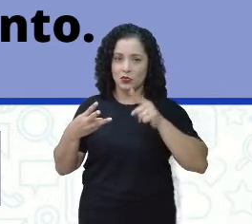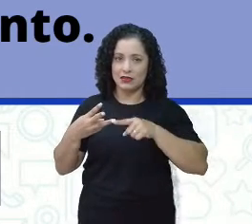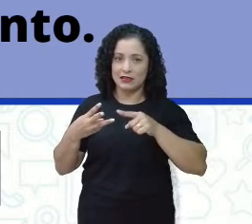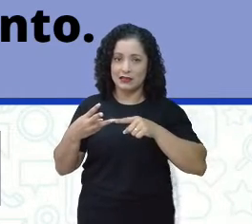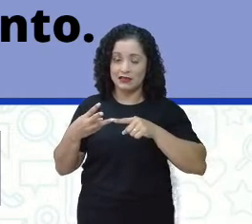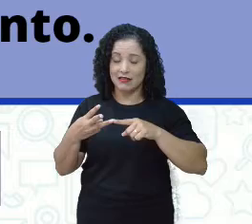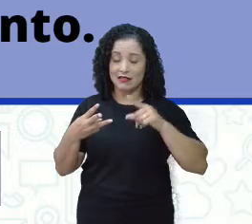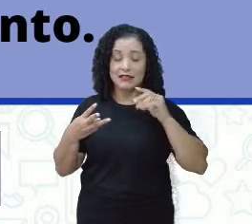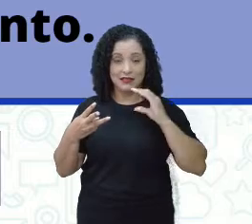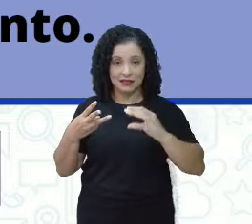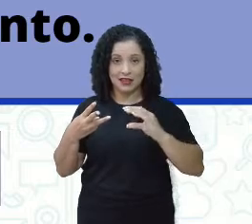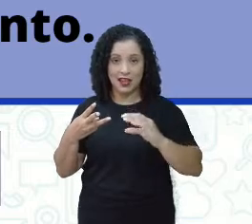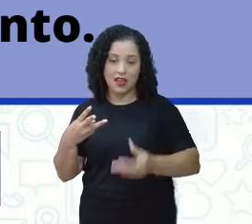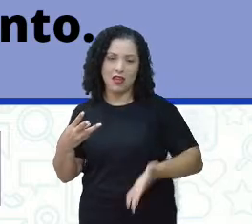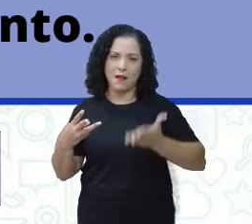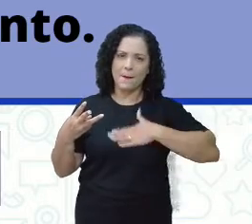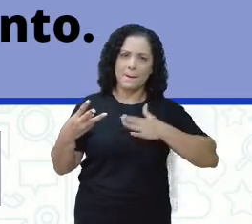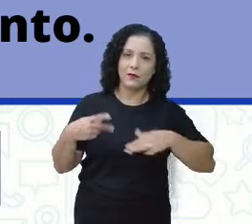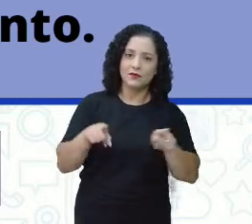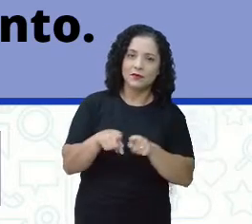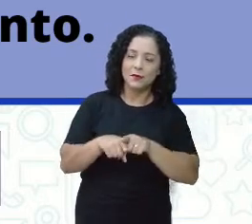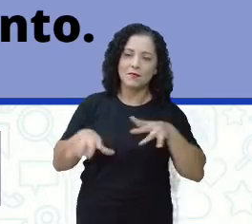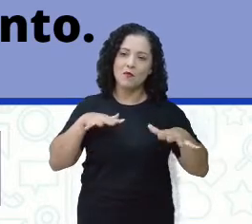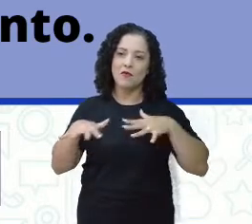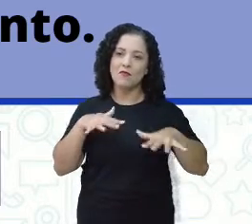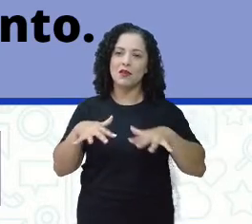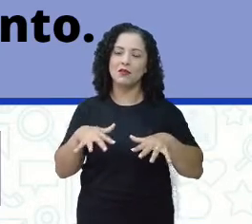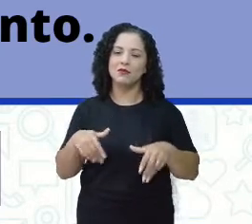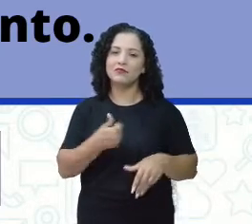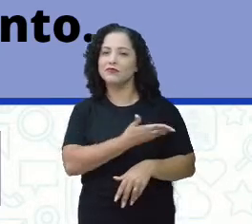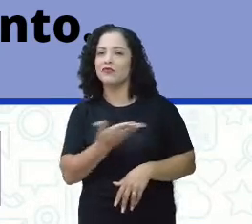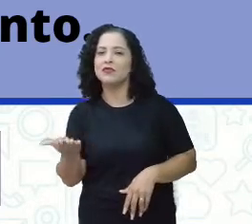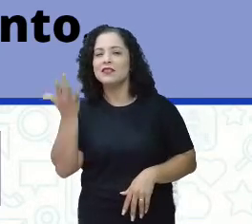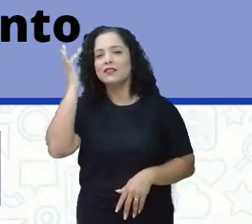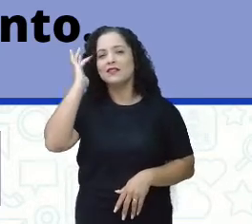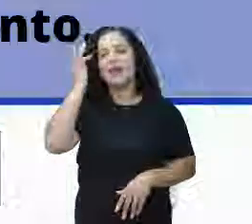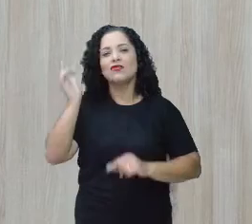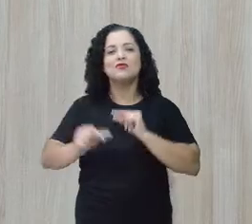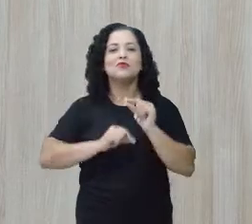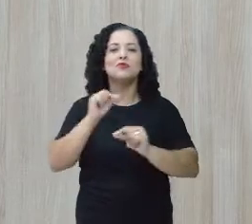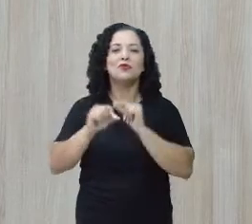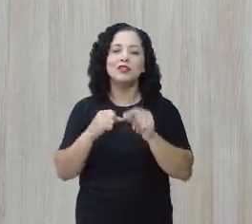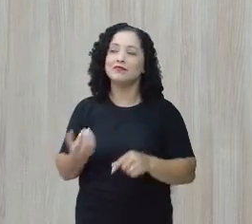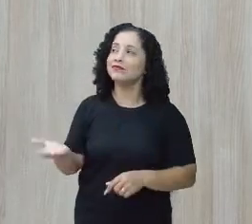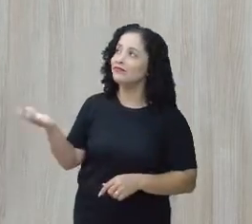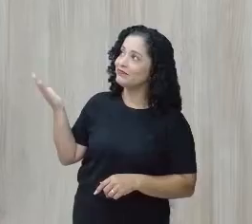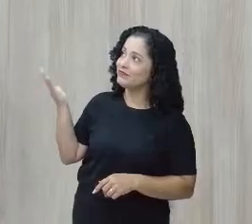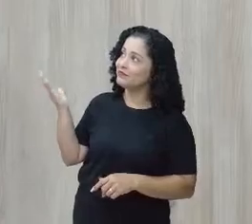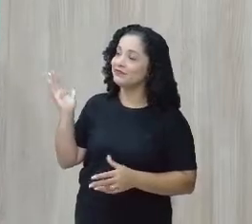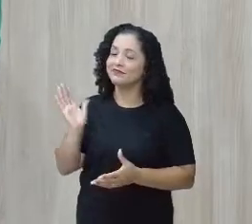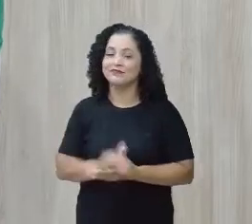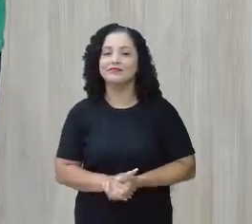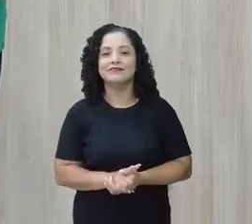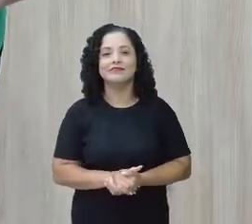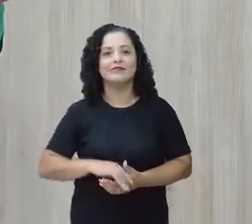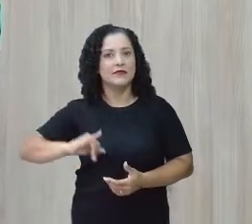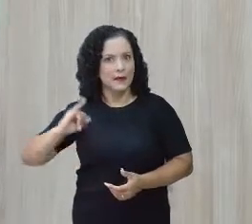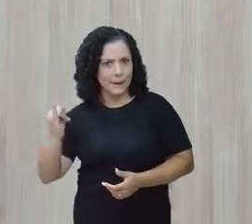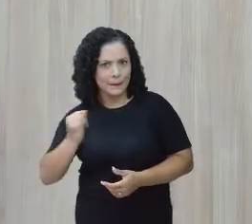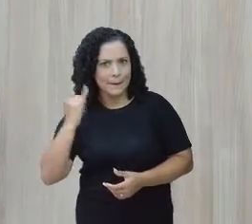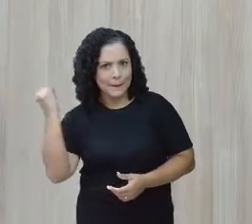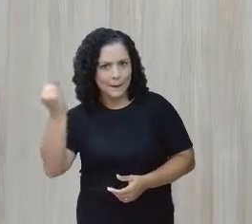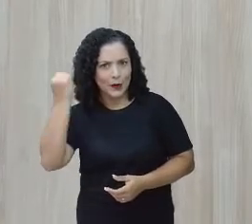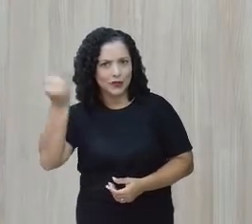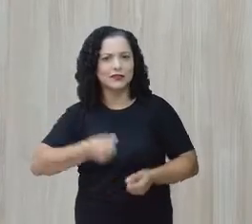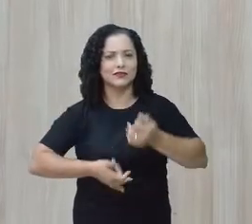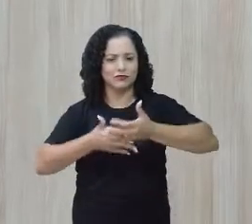que ela está as duas coisas ao mesmo tempo. E aí, o que é que vocês acham? Vamos lá? É importante que vocês vejam aí no